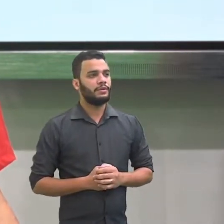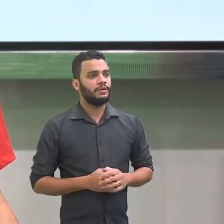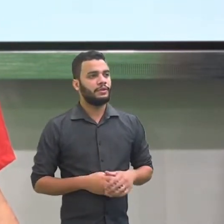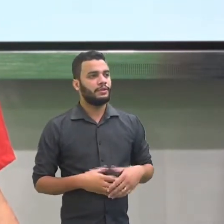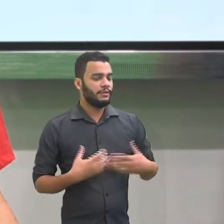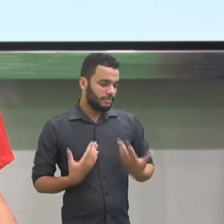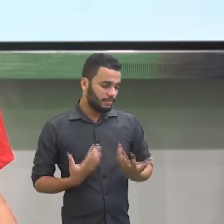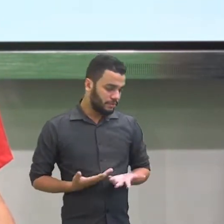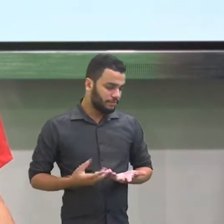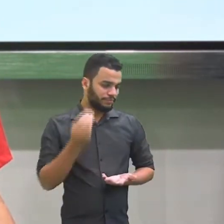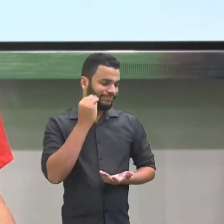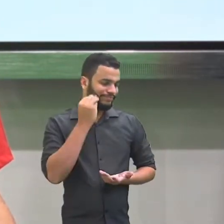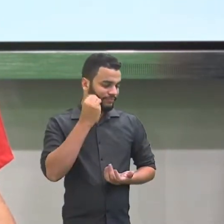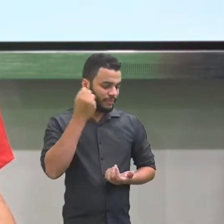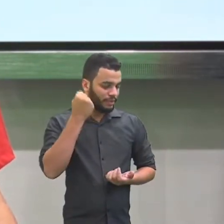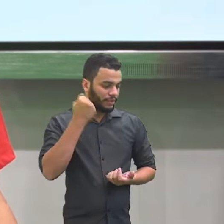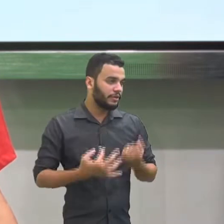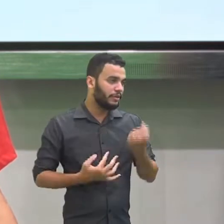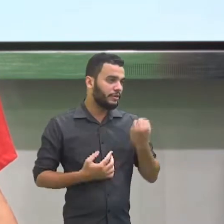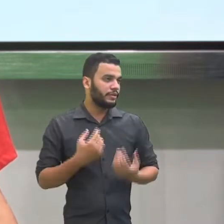Como que eu posso explicar?